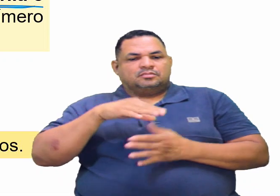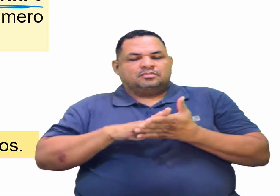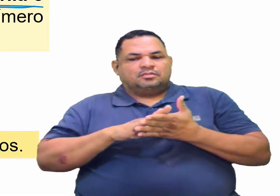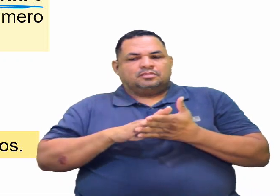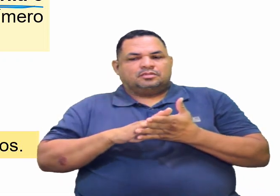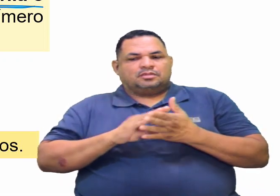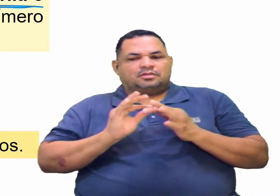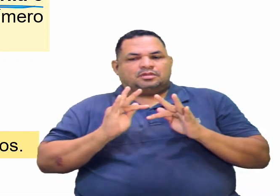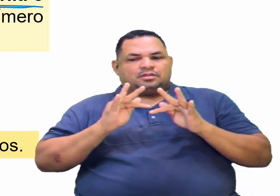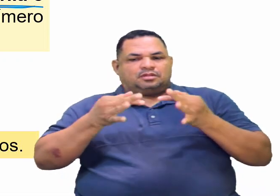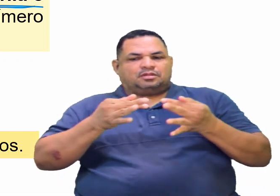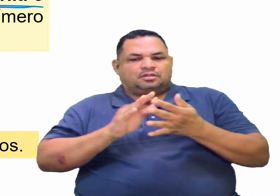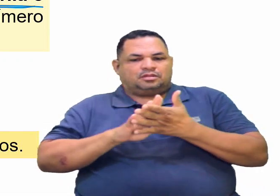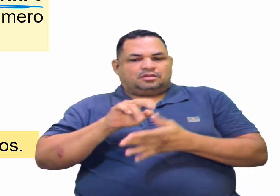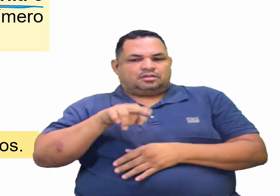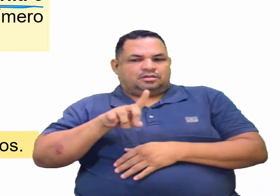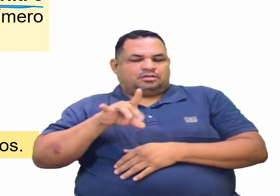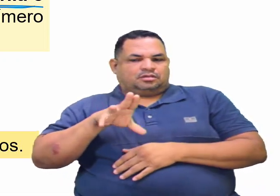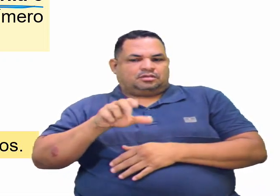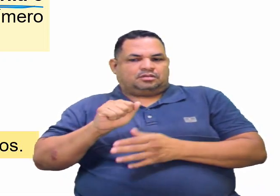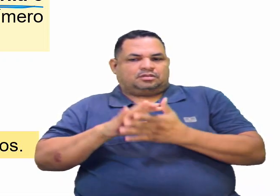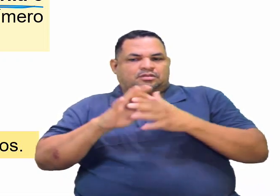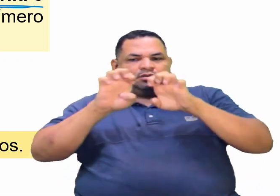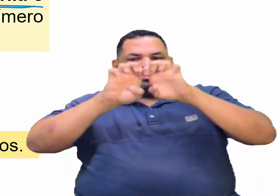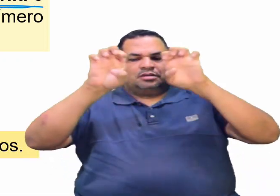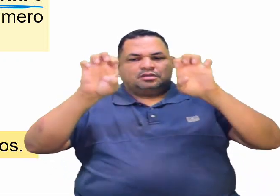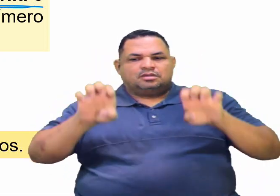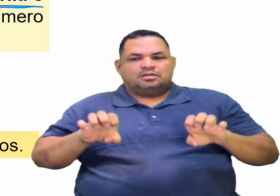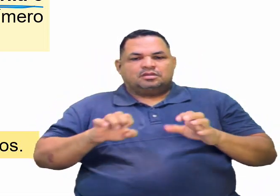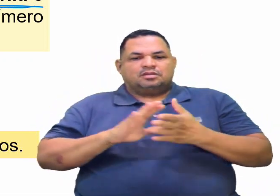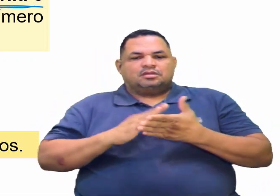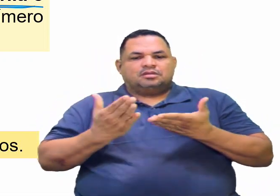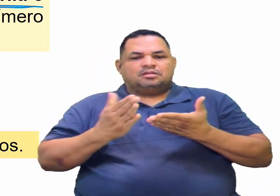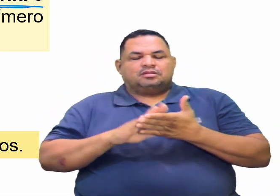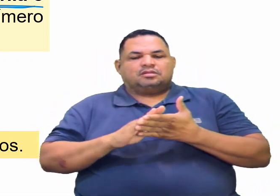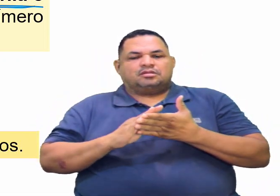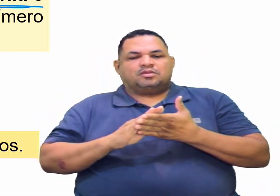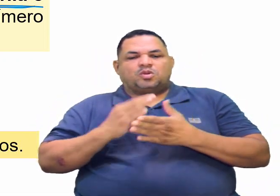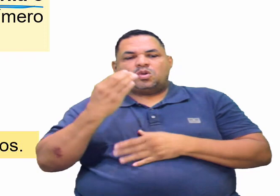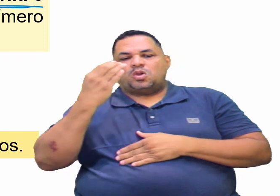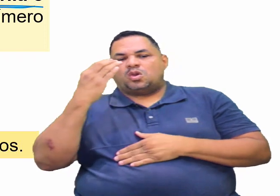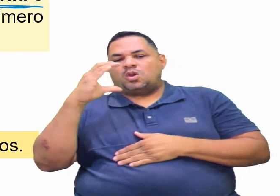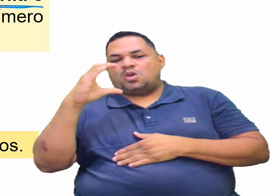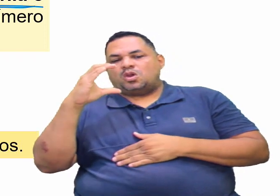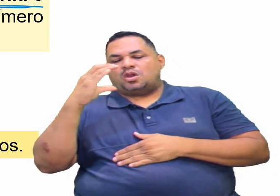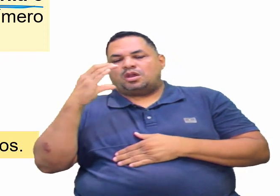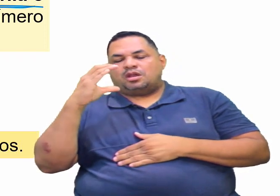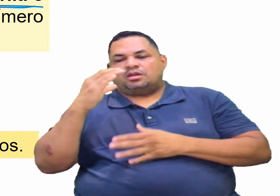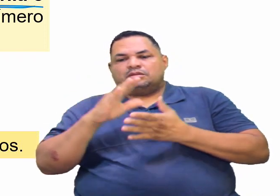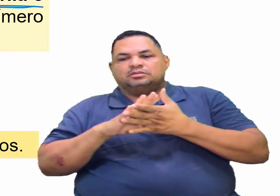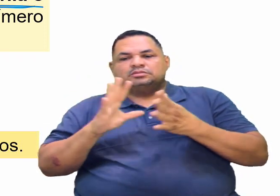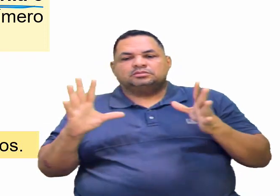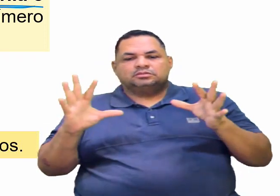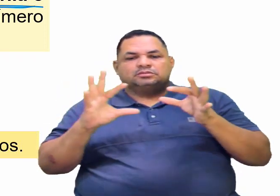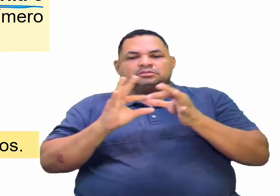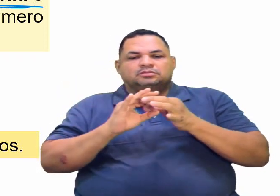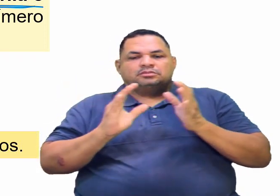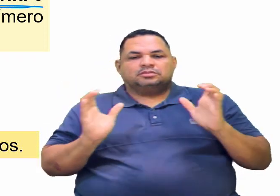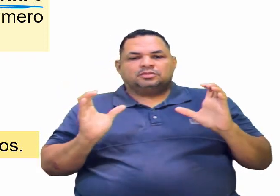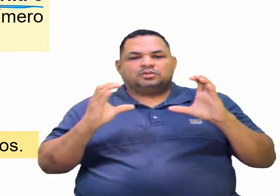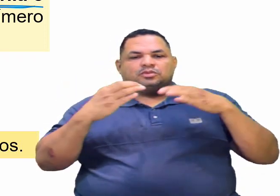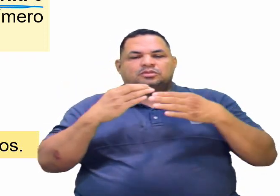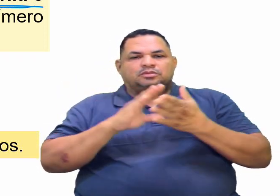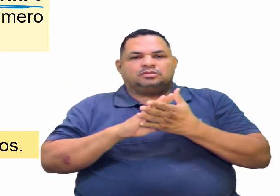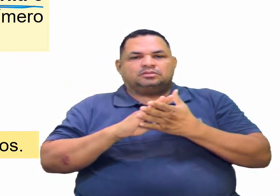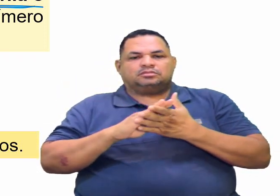com a terminação nitrila e a estrutura que está ali do carbono para trás, ligado ao nosso grupo